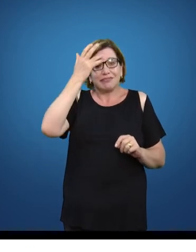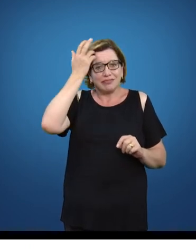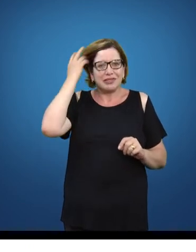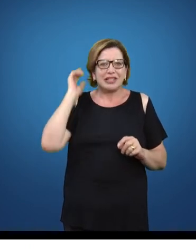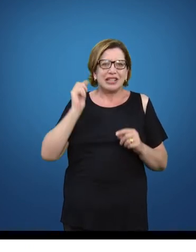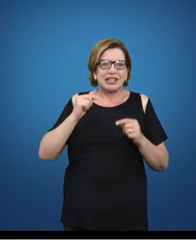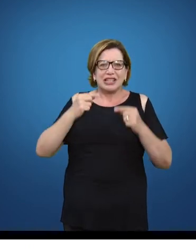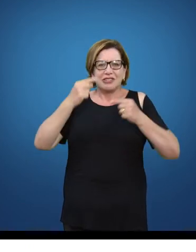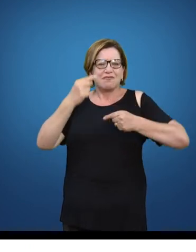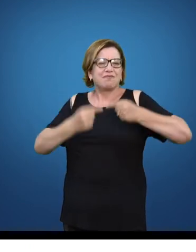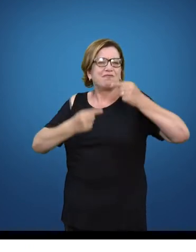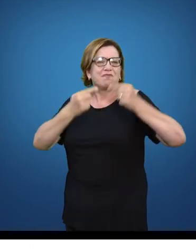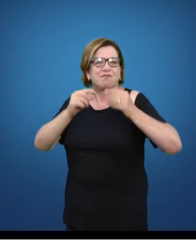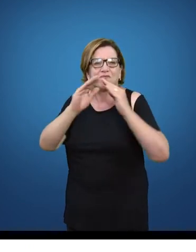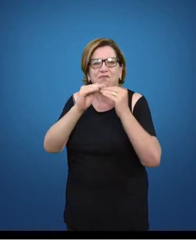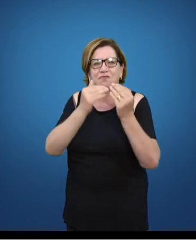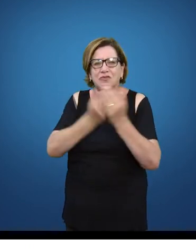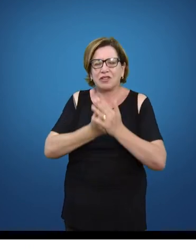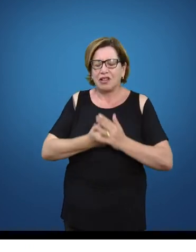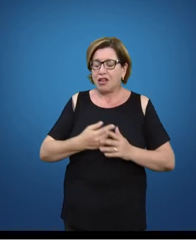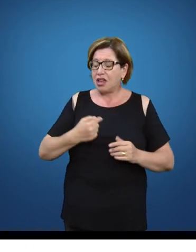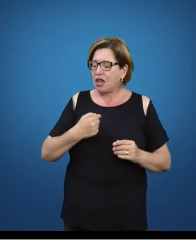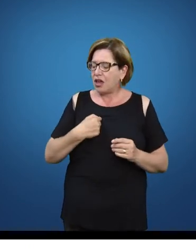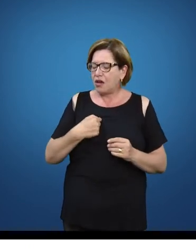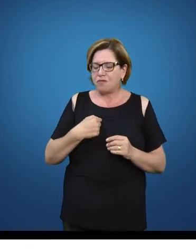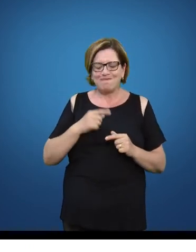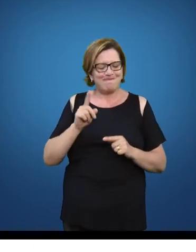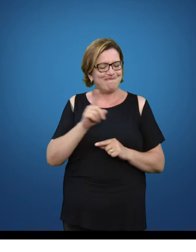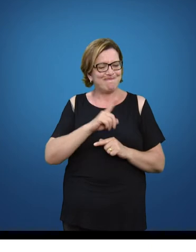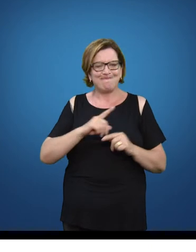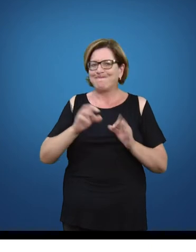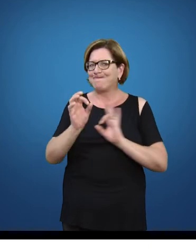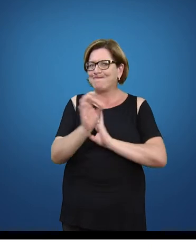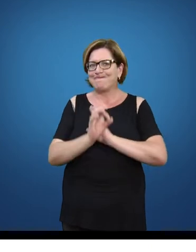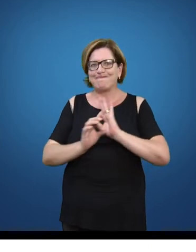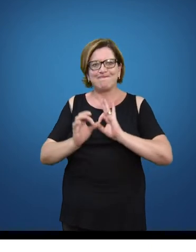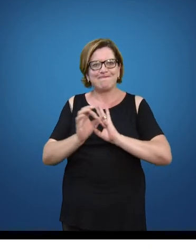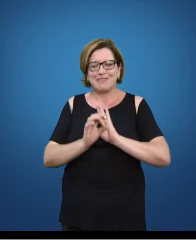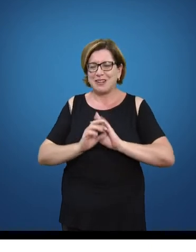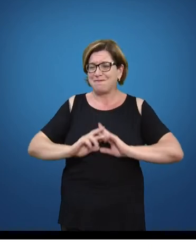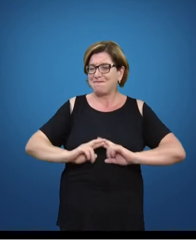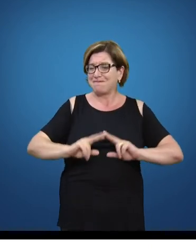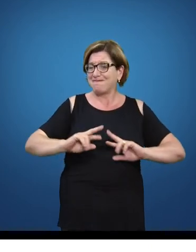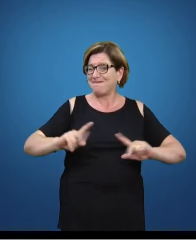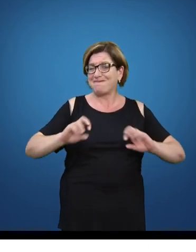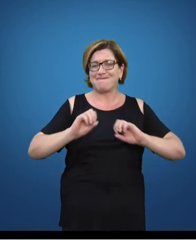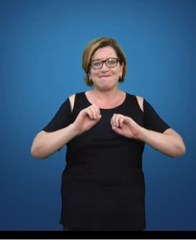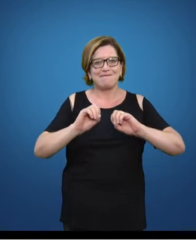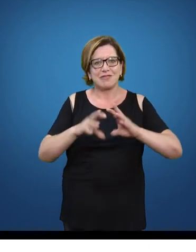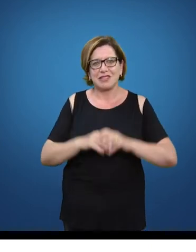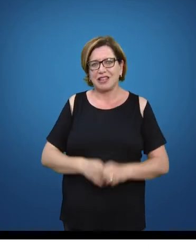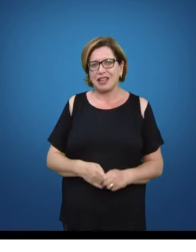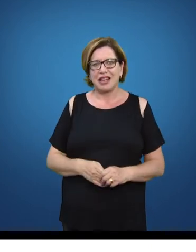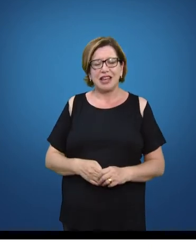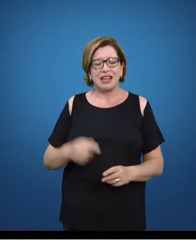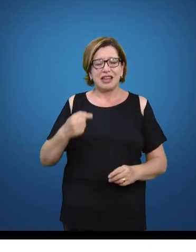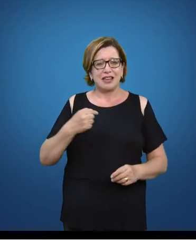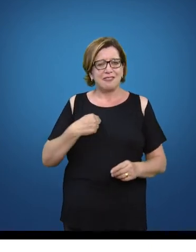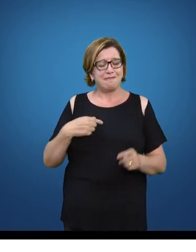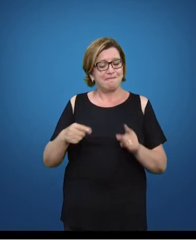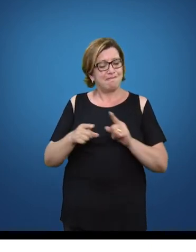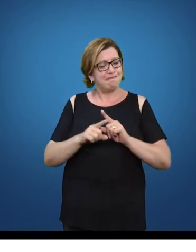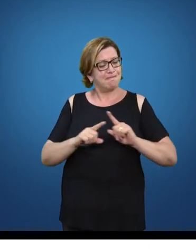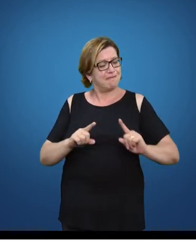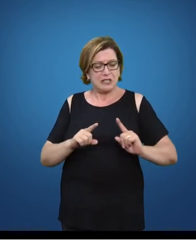educativo dizer assim eu não estou preparado para atender à diversidade eu não estou preparado